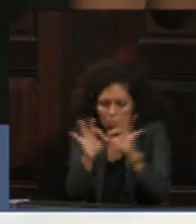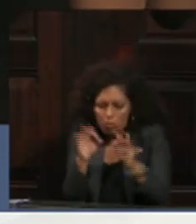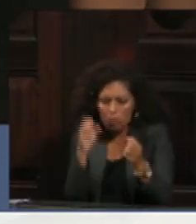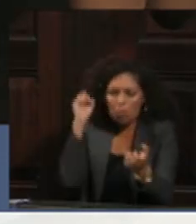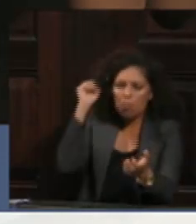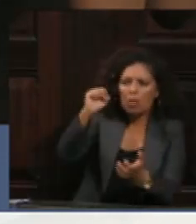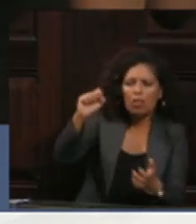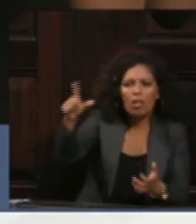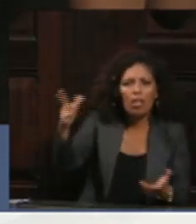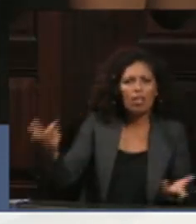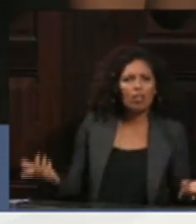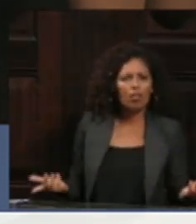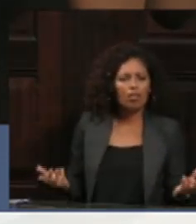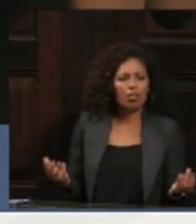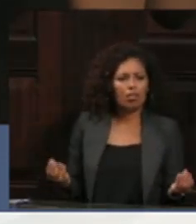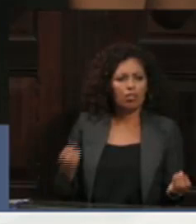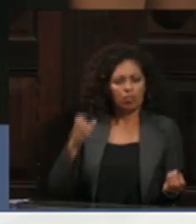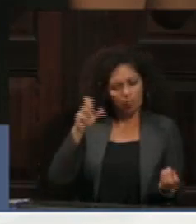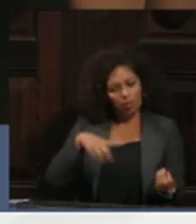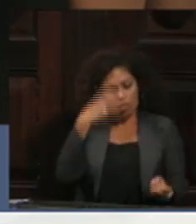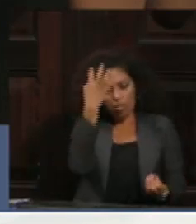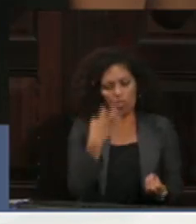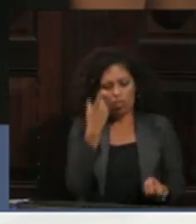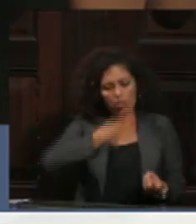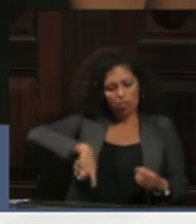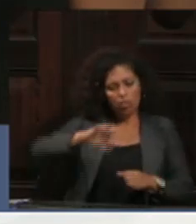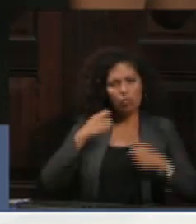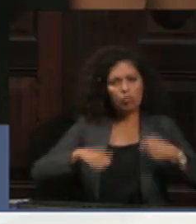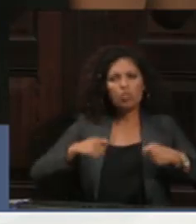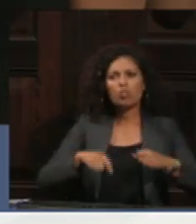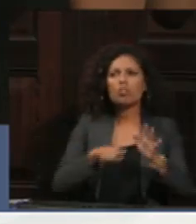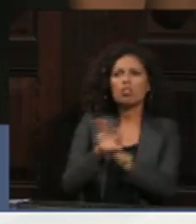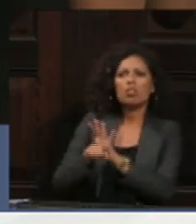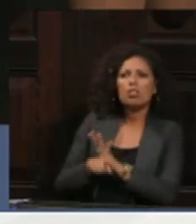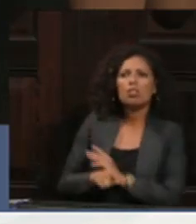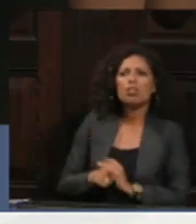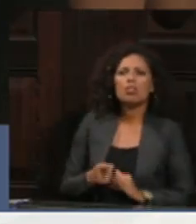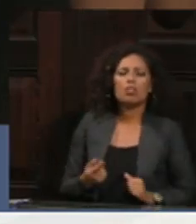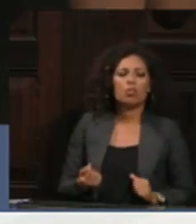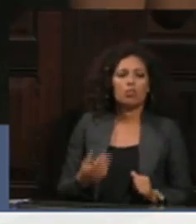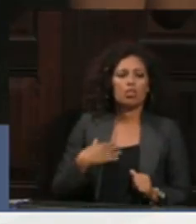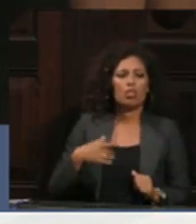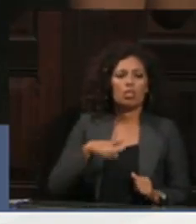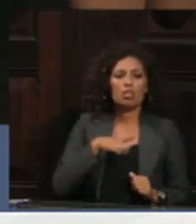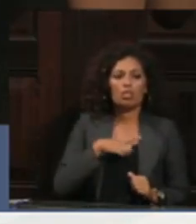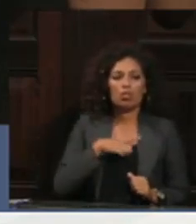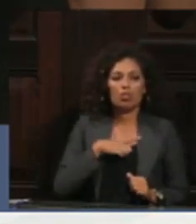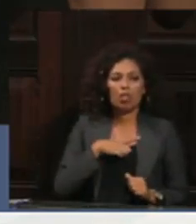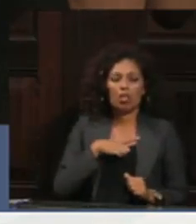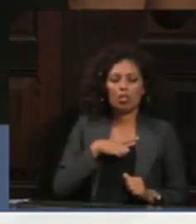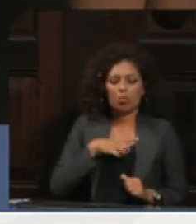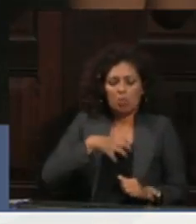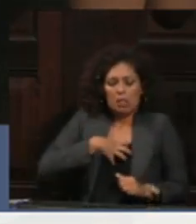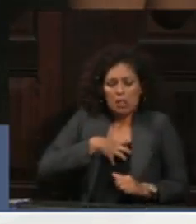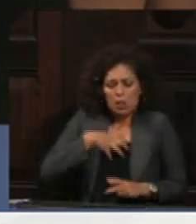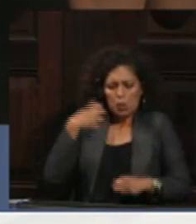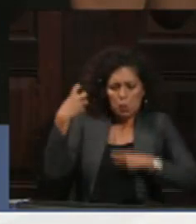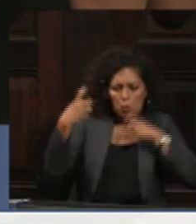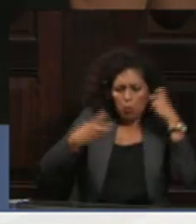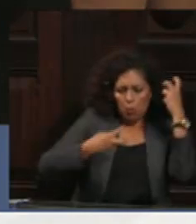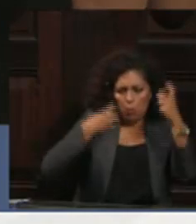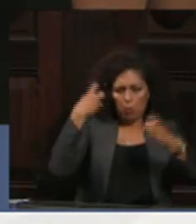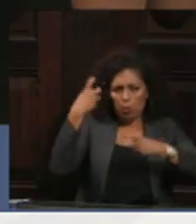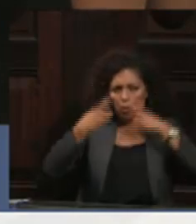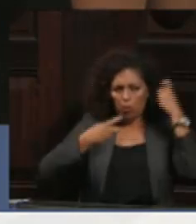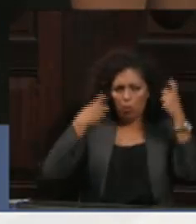disposição. Então é muito sério o que a gente está vivendo no Rio de Janeiro de hoje. Eu tenho ficado preocupada com um